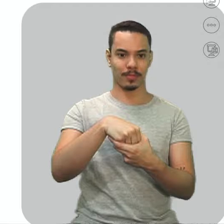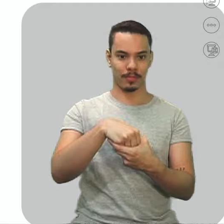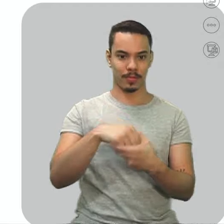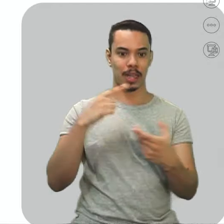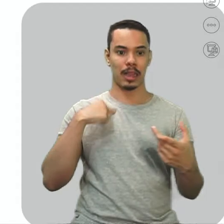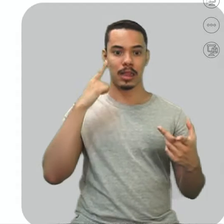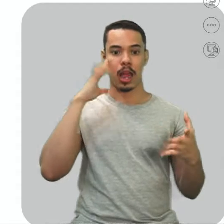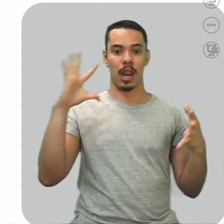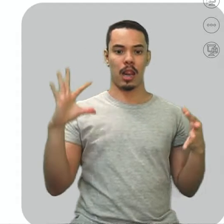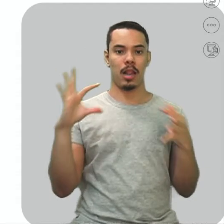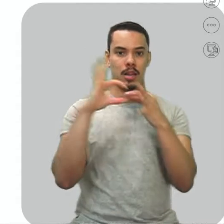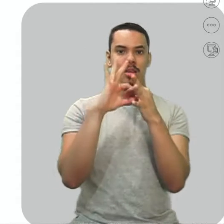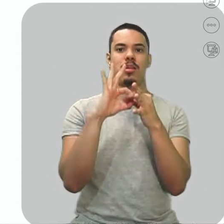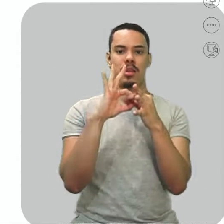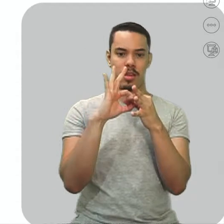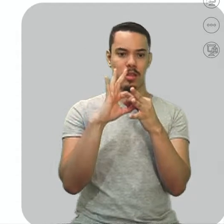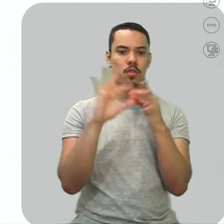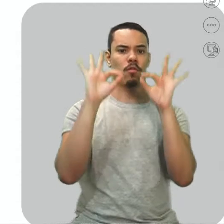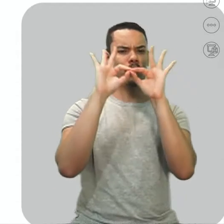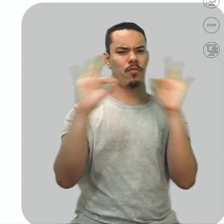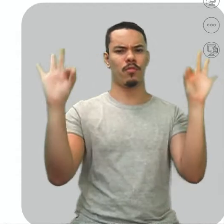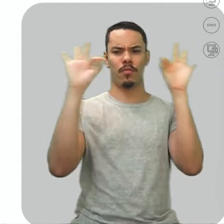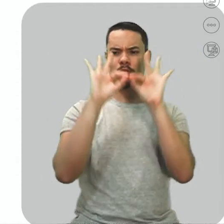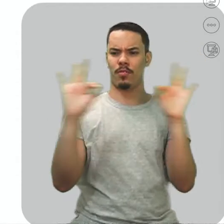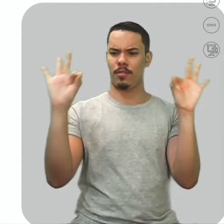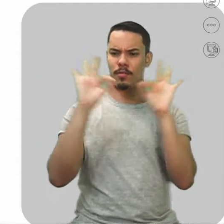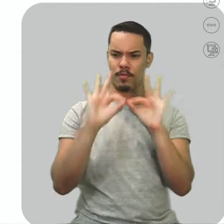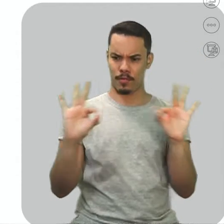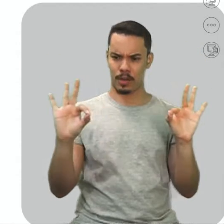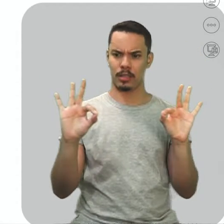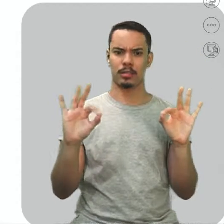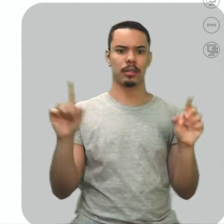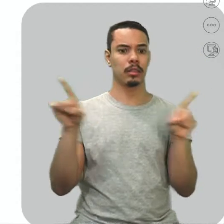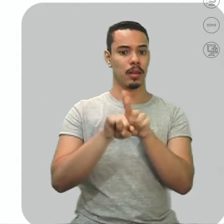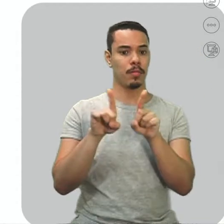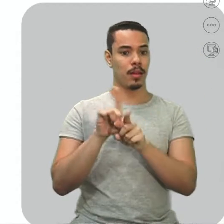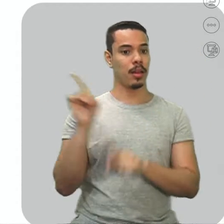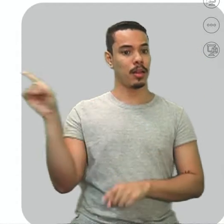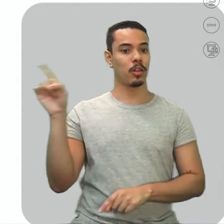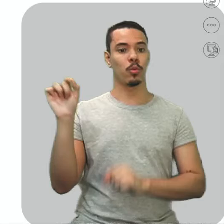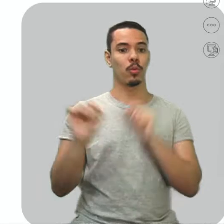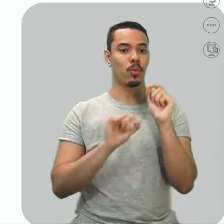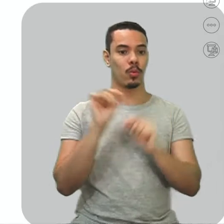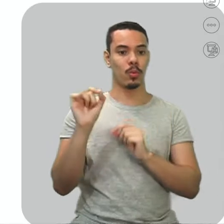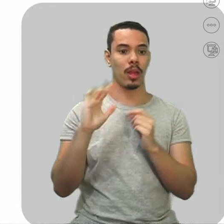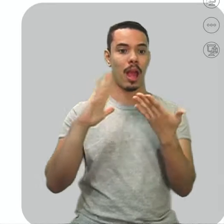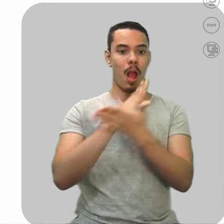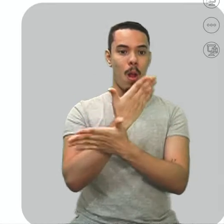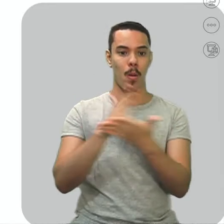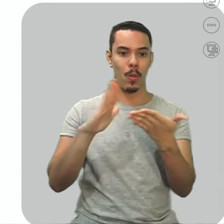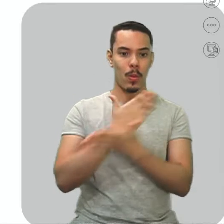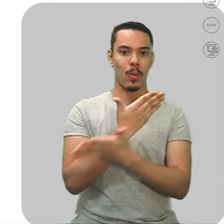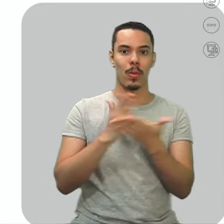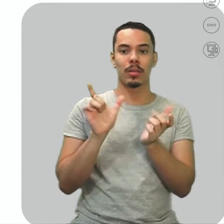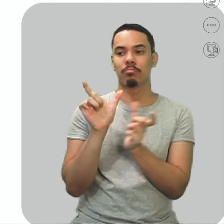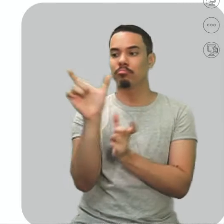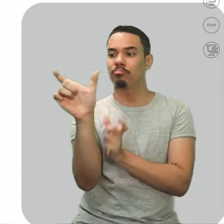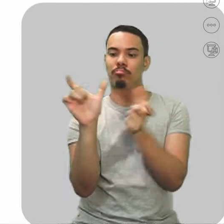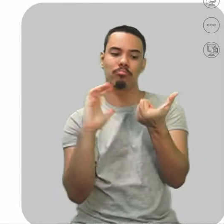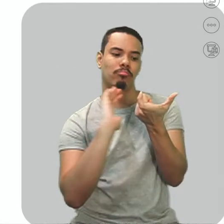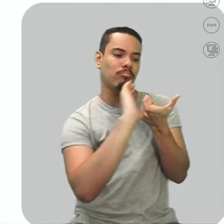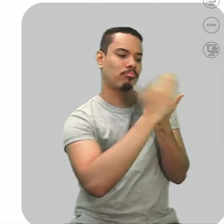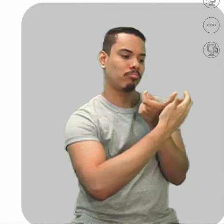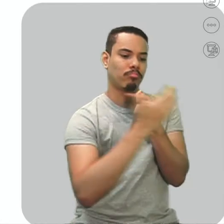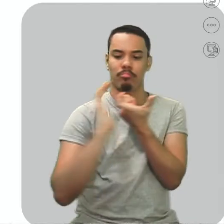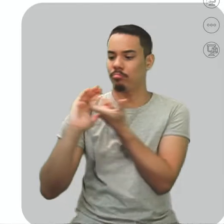ligando as orações e aqui ela tá ligando termos com a